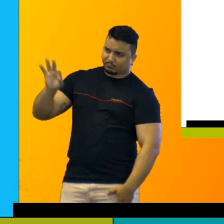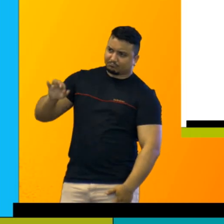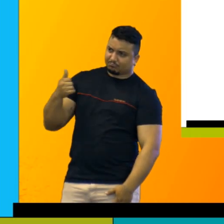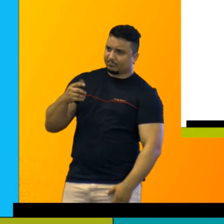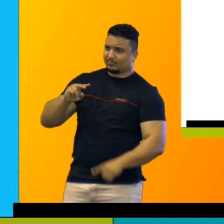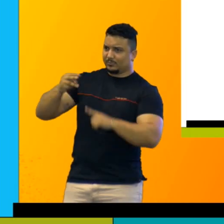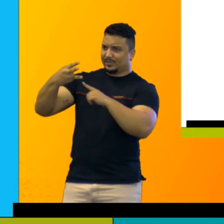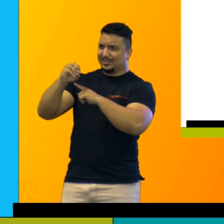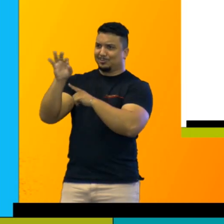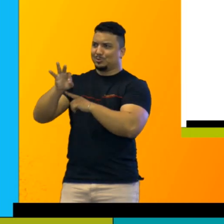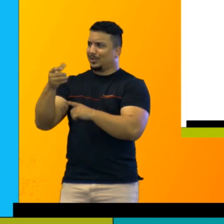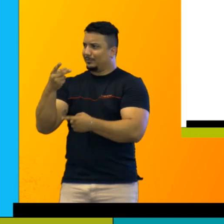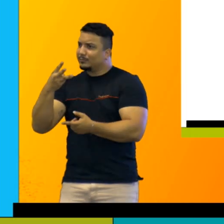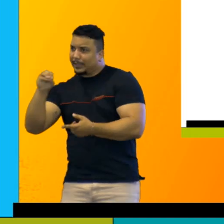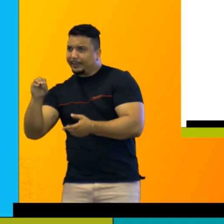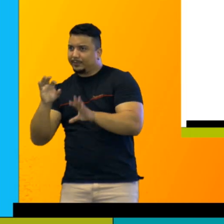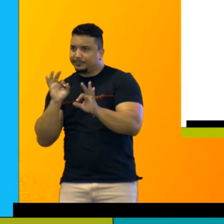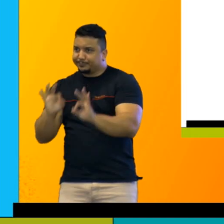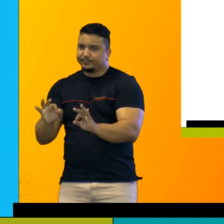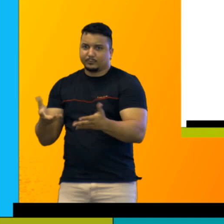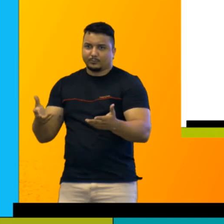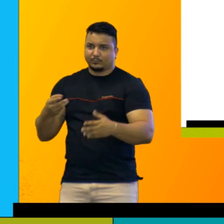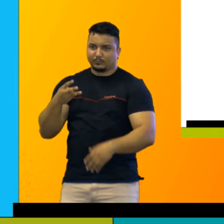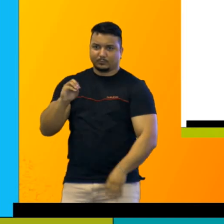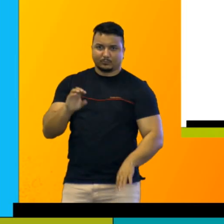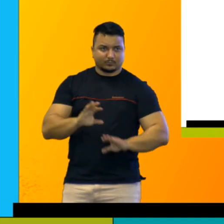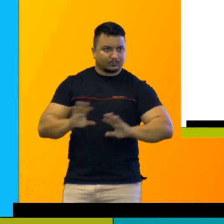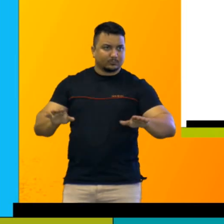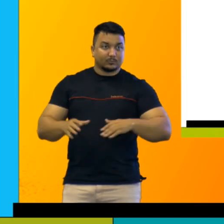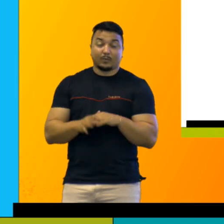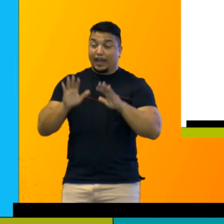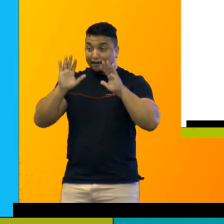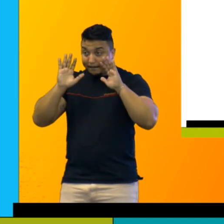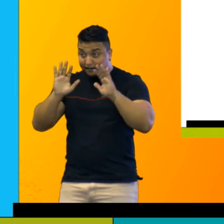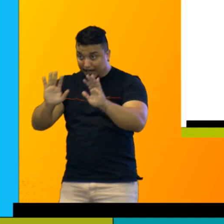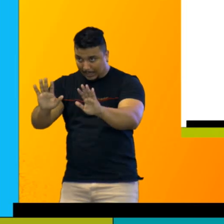30% de 100, 30. Tá certo? Agora,